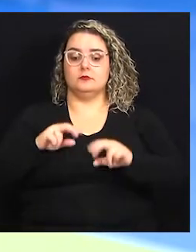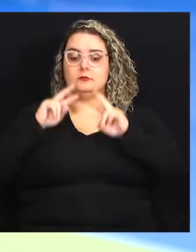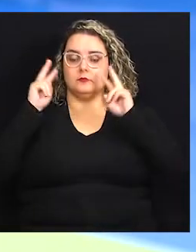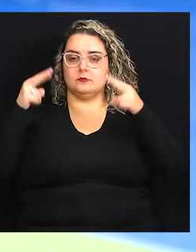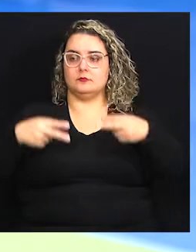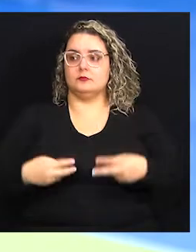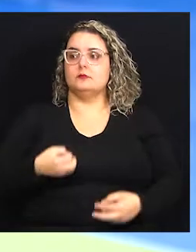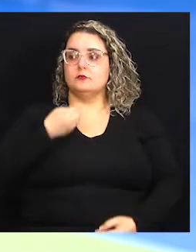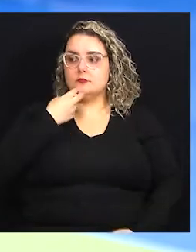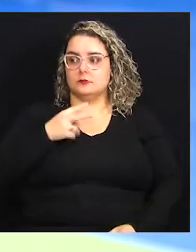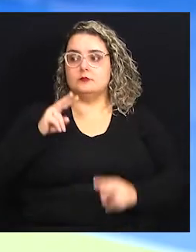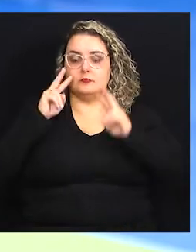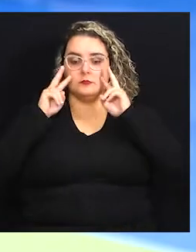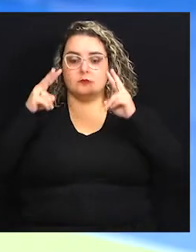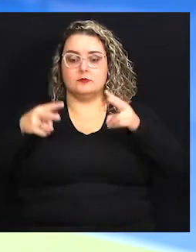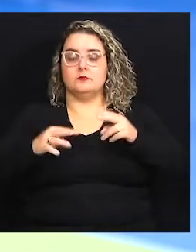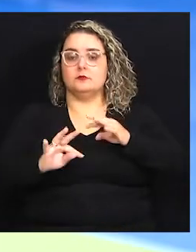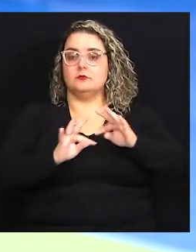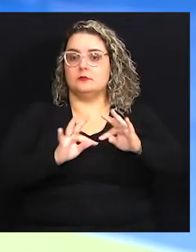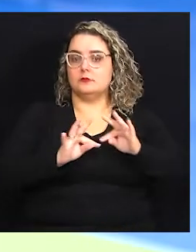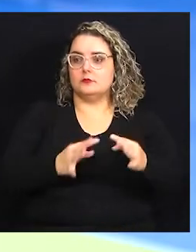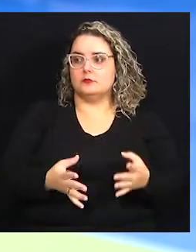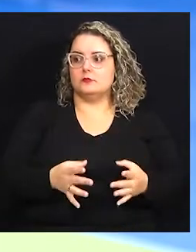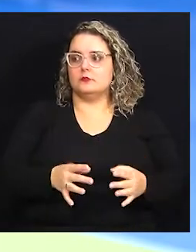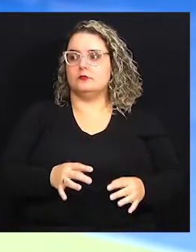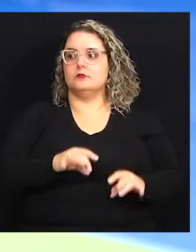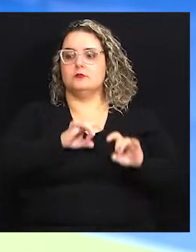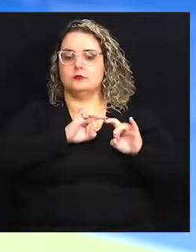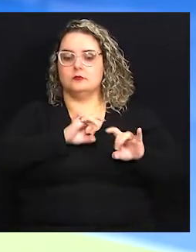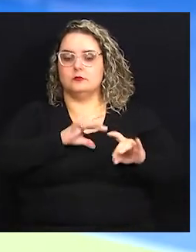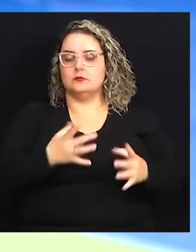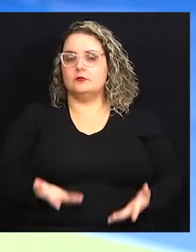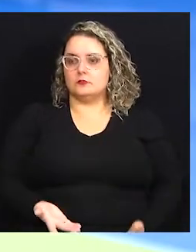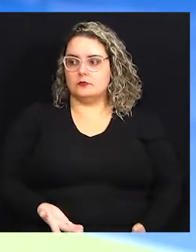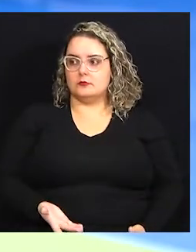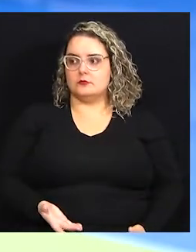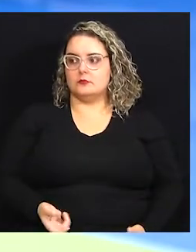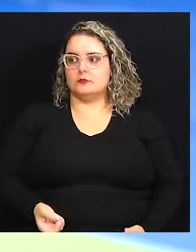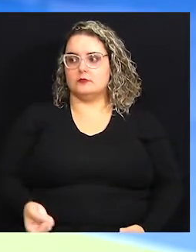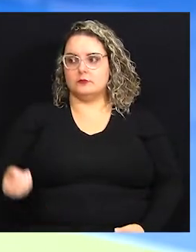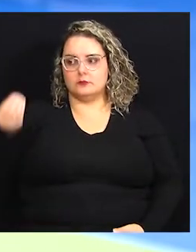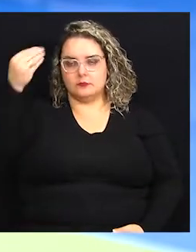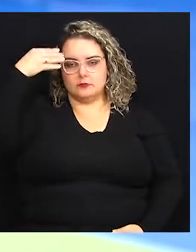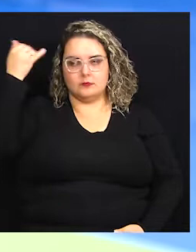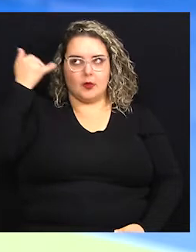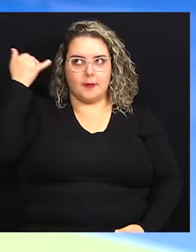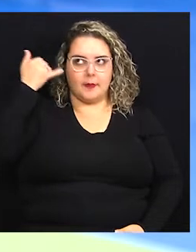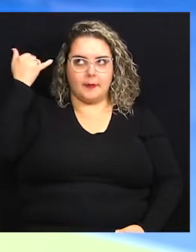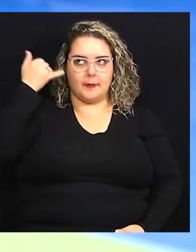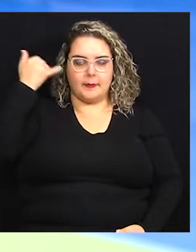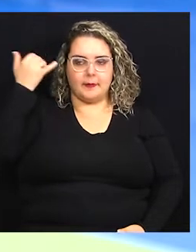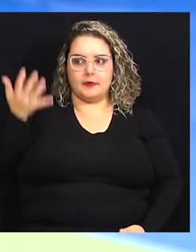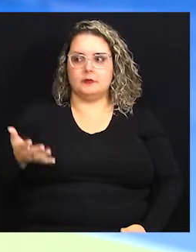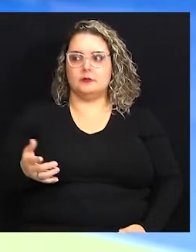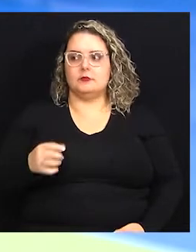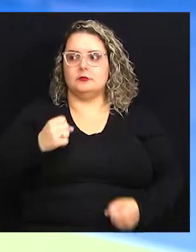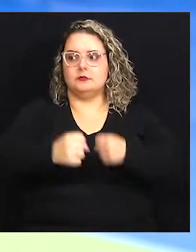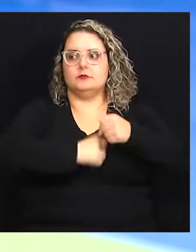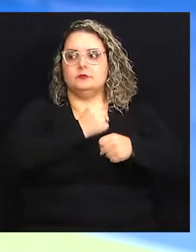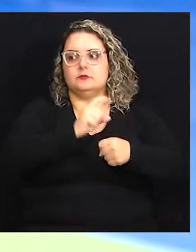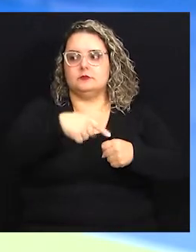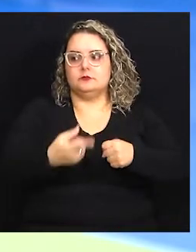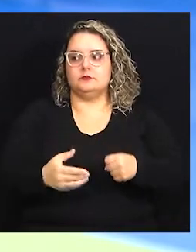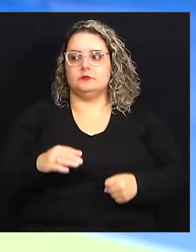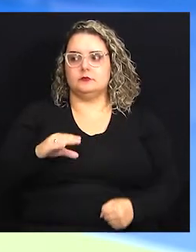boa para ser técnico, Começou a colocar isso na minha cabeça. No ano seguinte, ele já me chamou para ser assistente dele na seleção